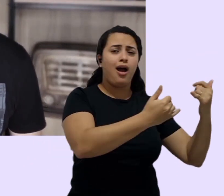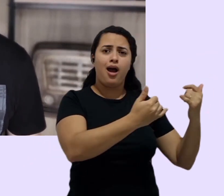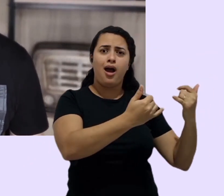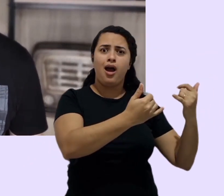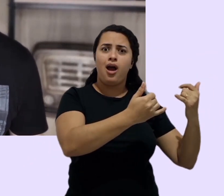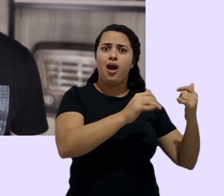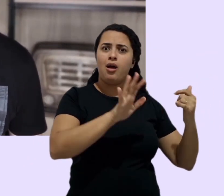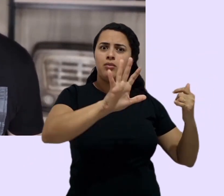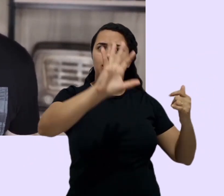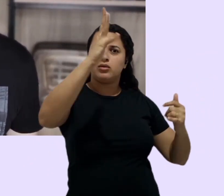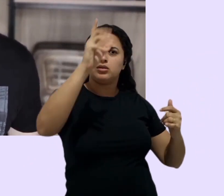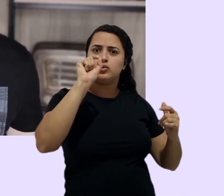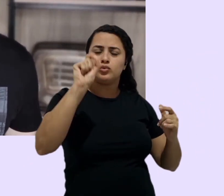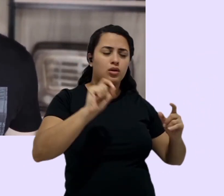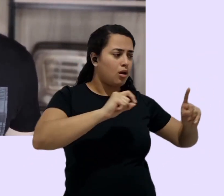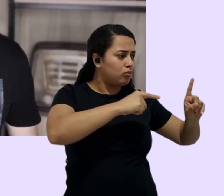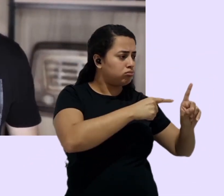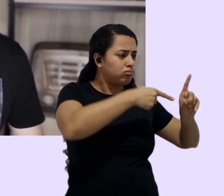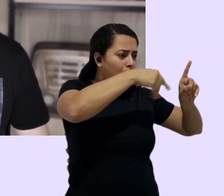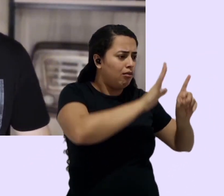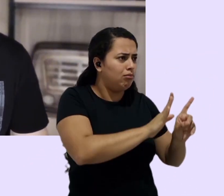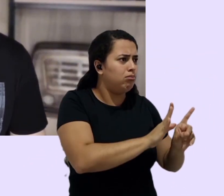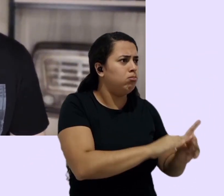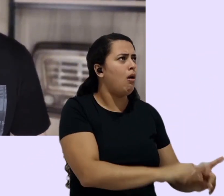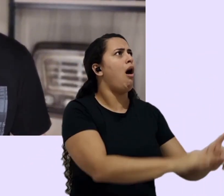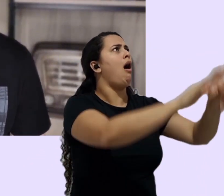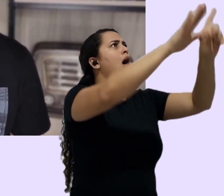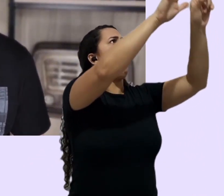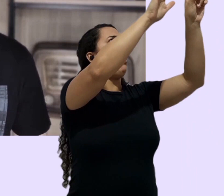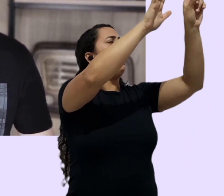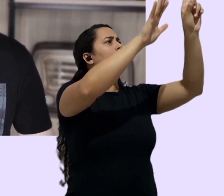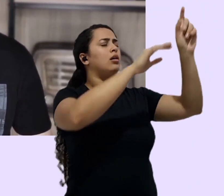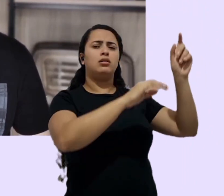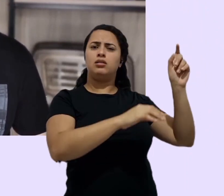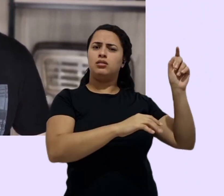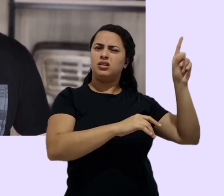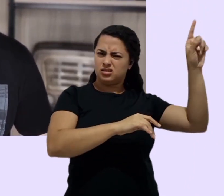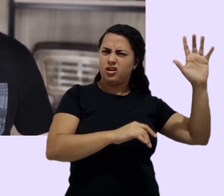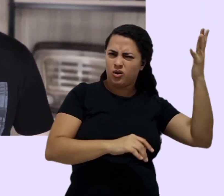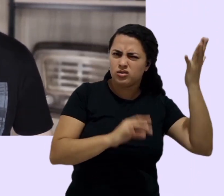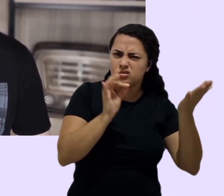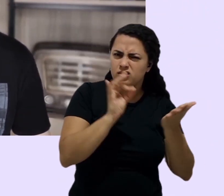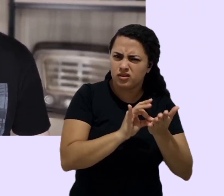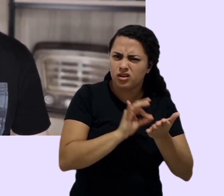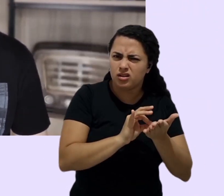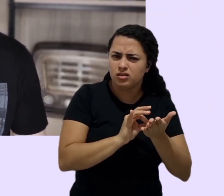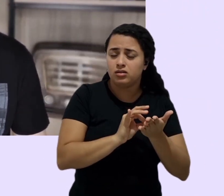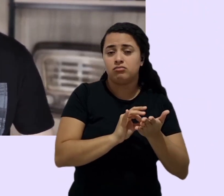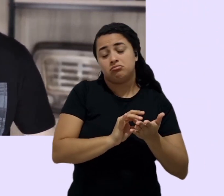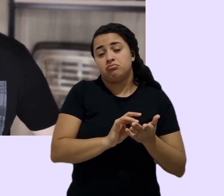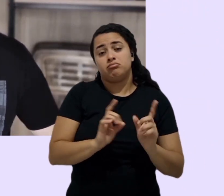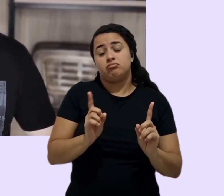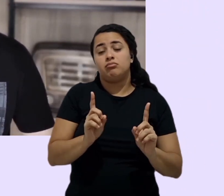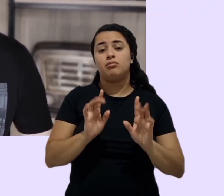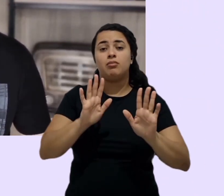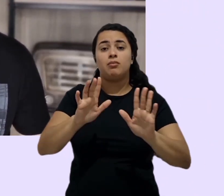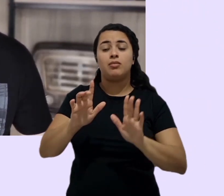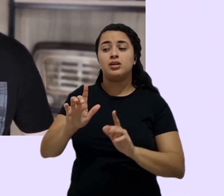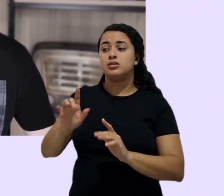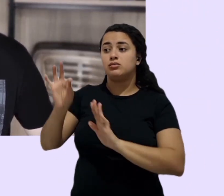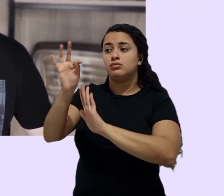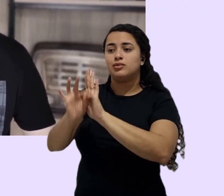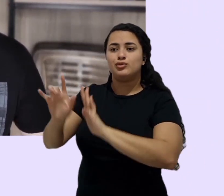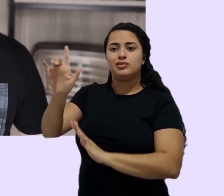um dos meninos sai voando. Isso vai acontecer na realidade? Não vai. Só que no texto literário,